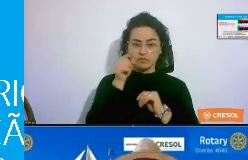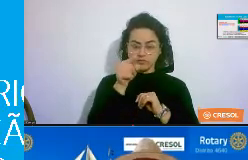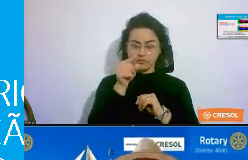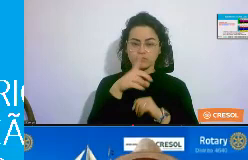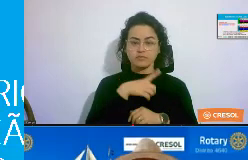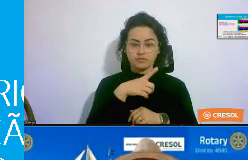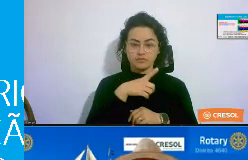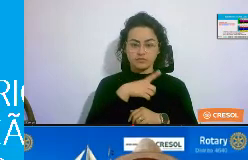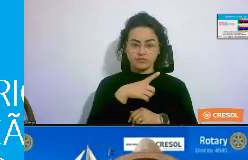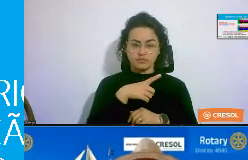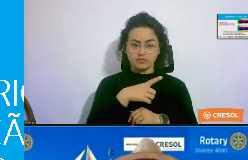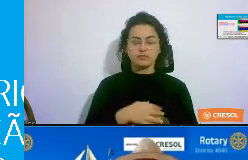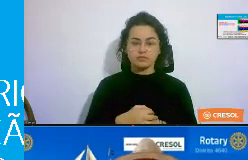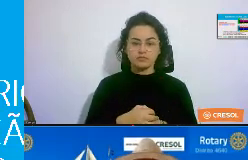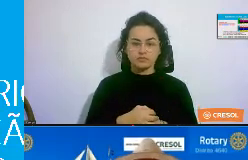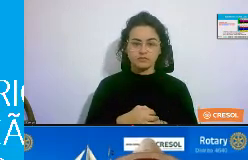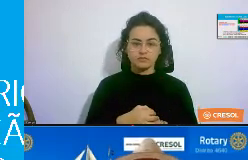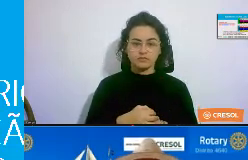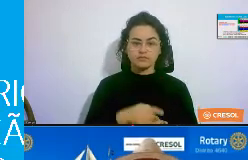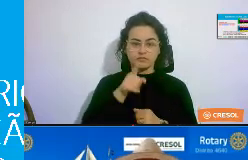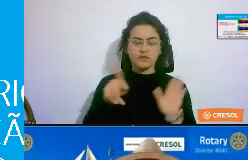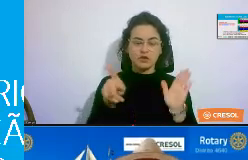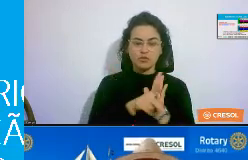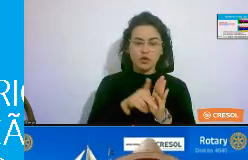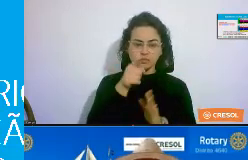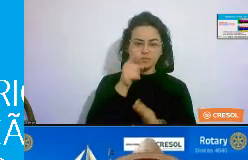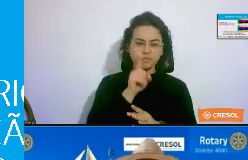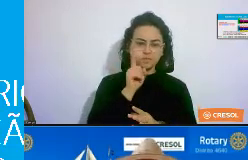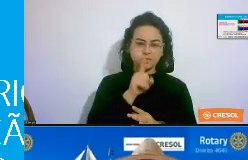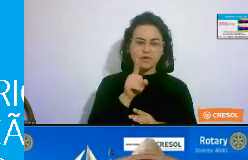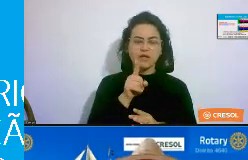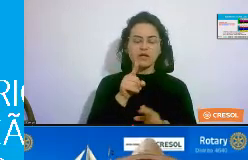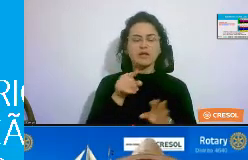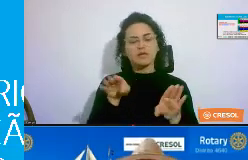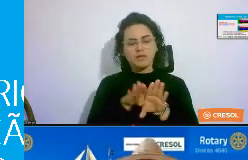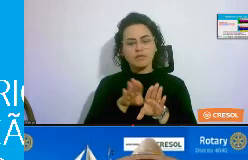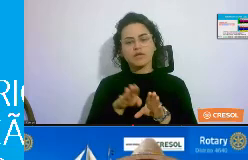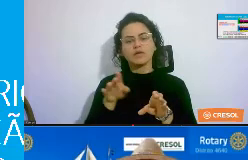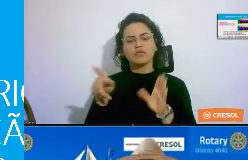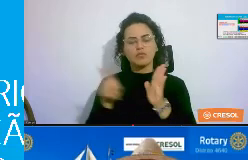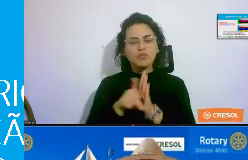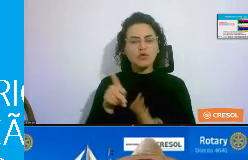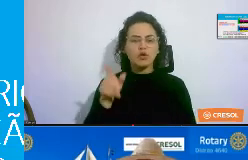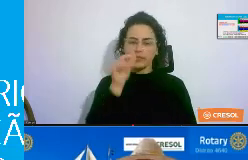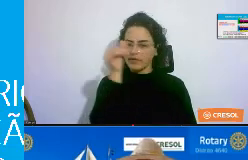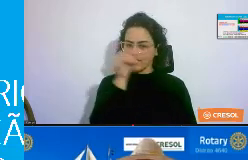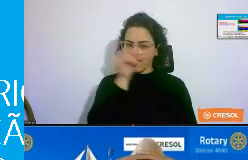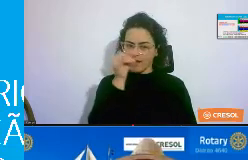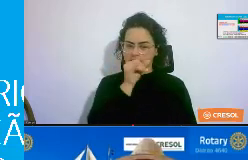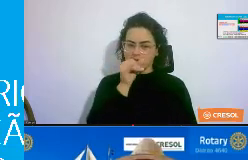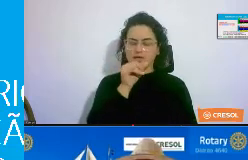Pareto, e o padrão americano, que é que eu vou dizer. No itálico, você pode ver, tem a curva ABC, que